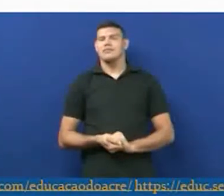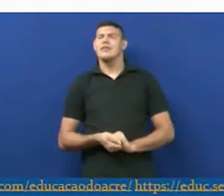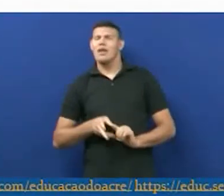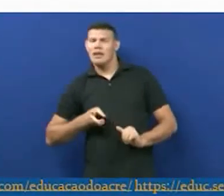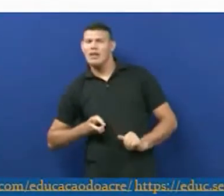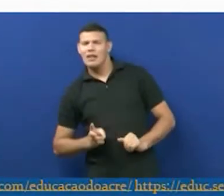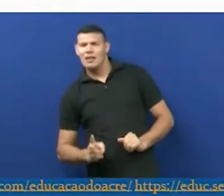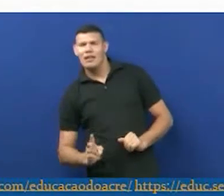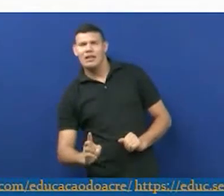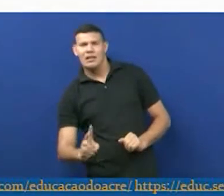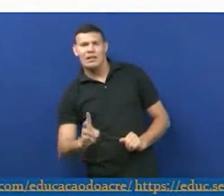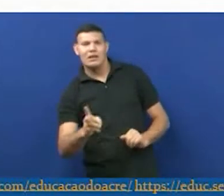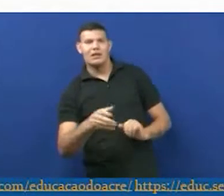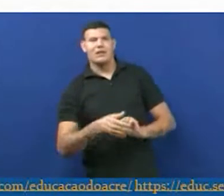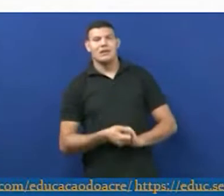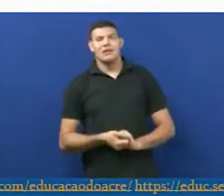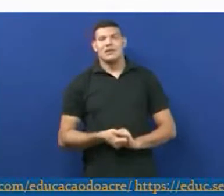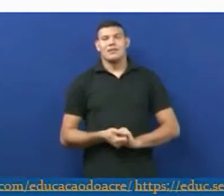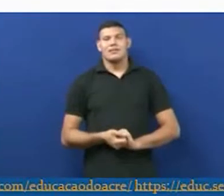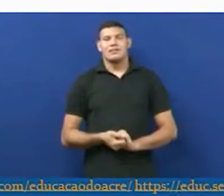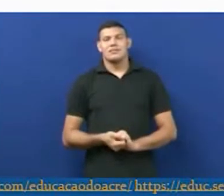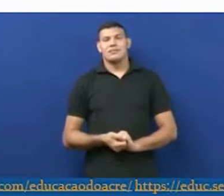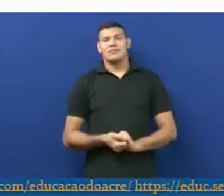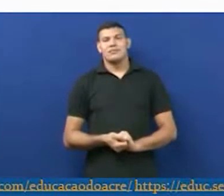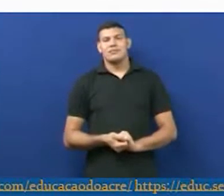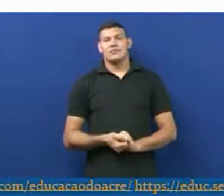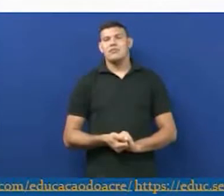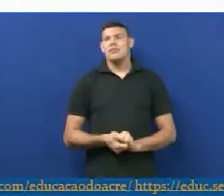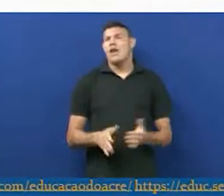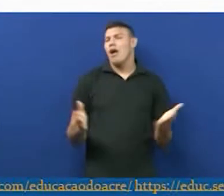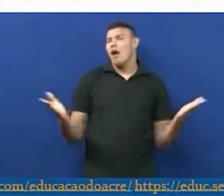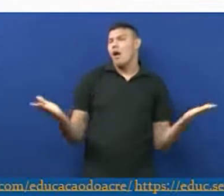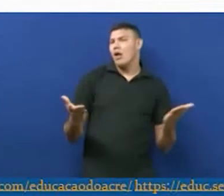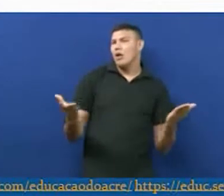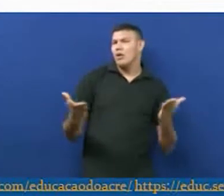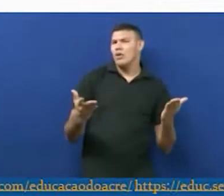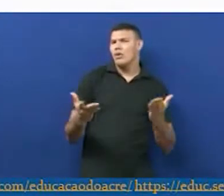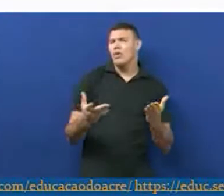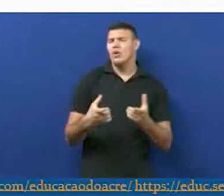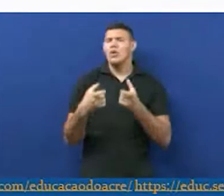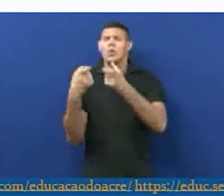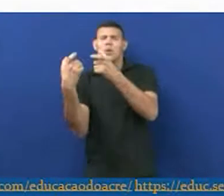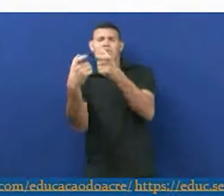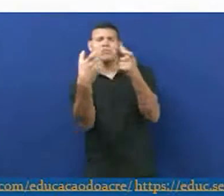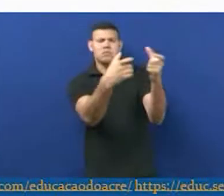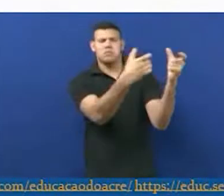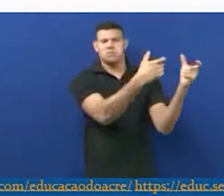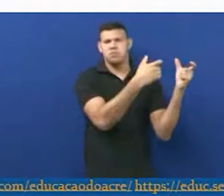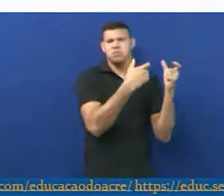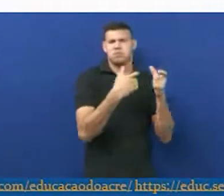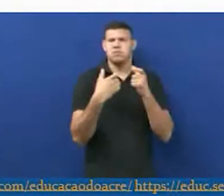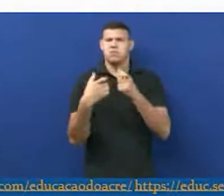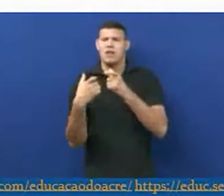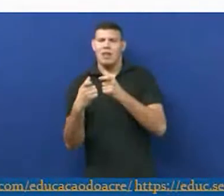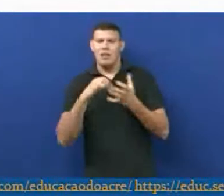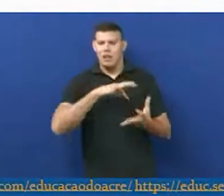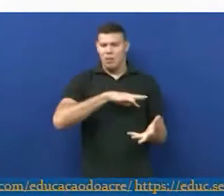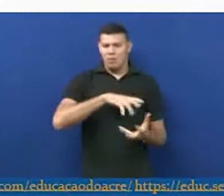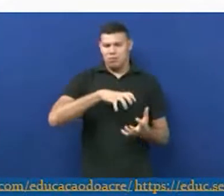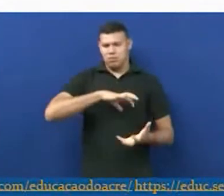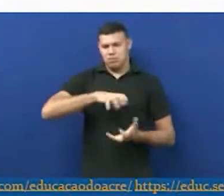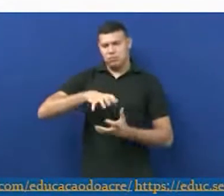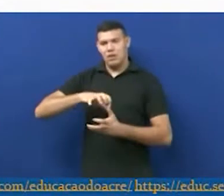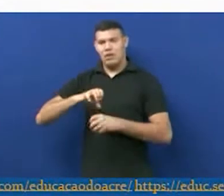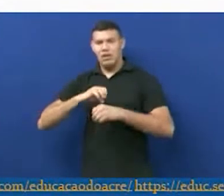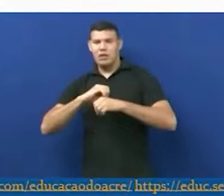Continuando, aí no próximo slide a gente vai conhecer agora quais são as posições e dimensões dos planetas e astros encontrados no